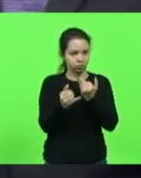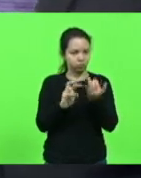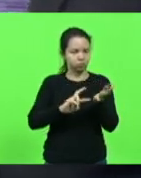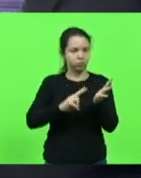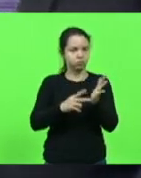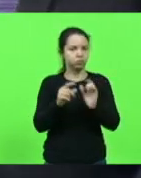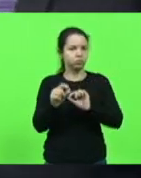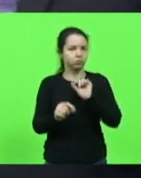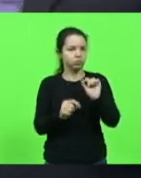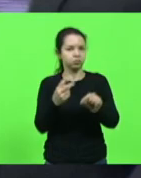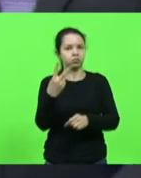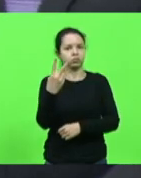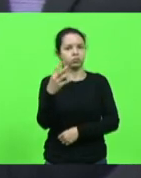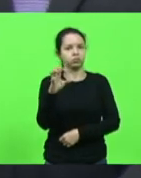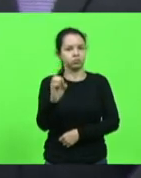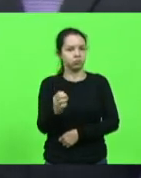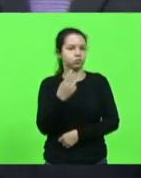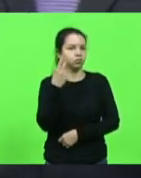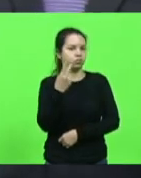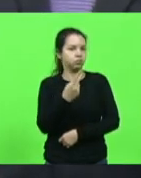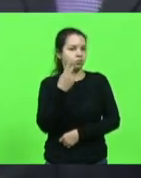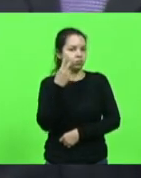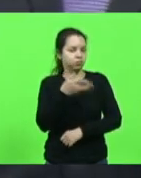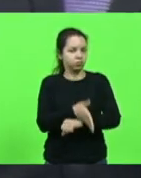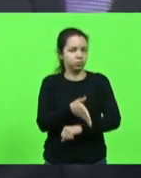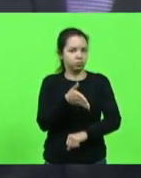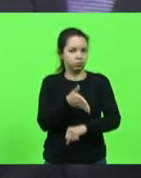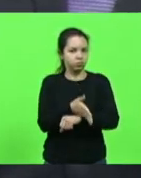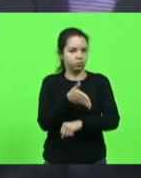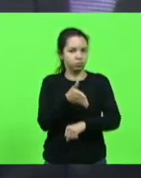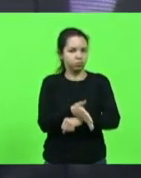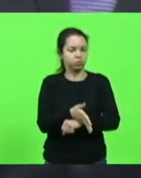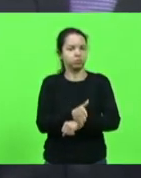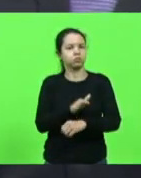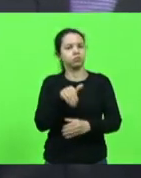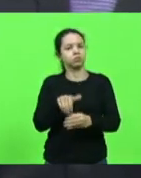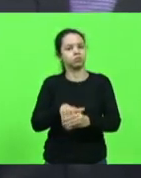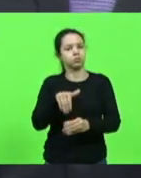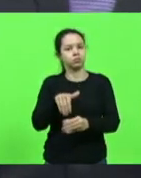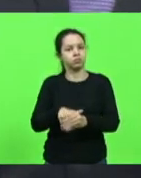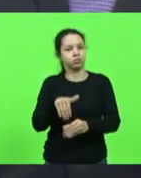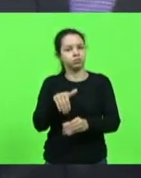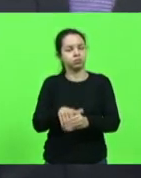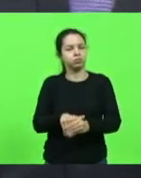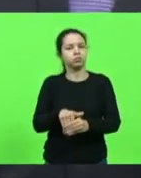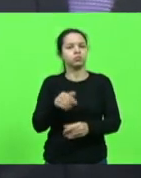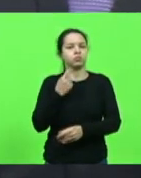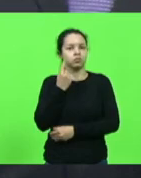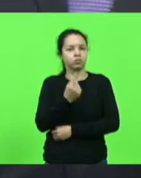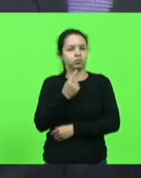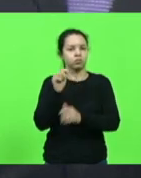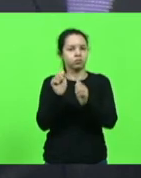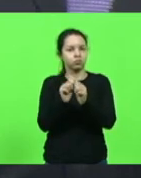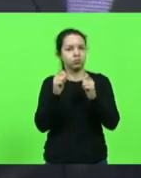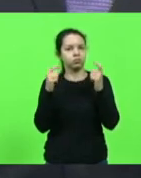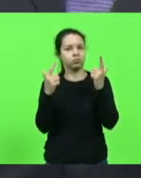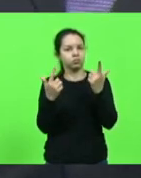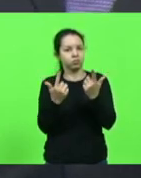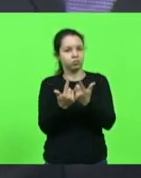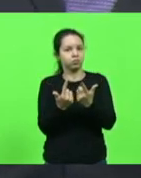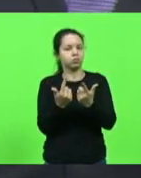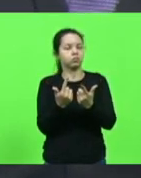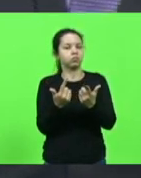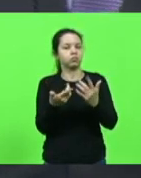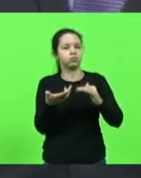políticos atuantes com mandato de deputado na Assembleia Legislativa Provincial ou no Congresso Representativo